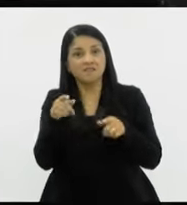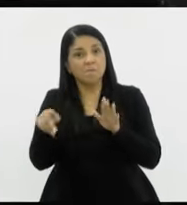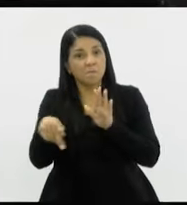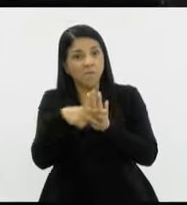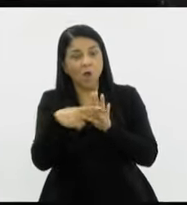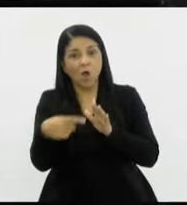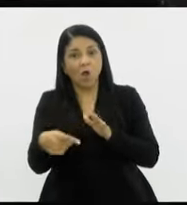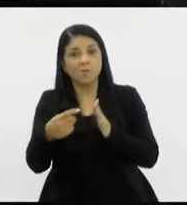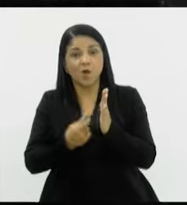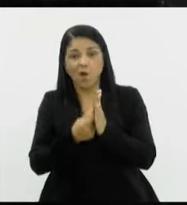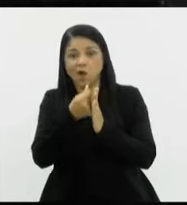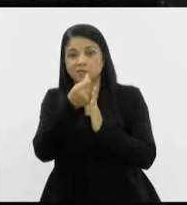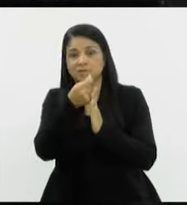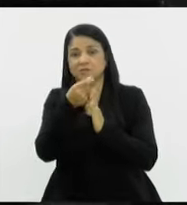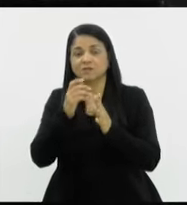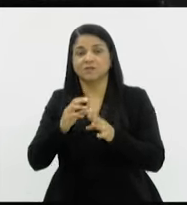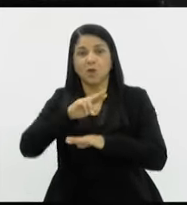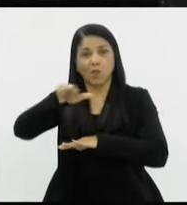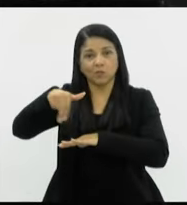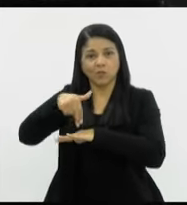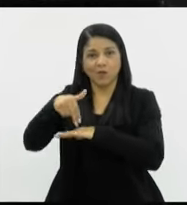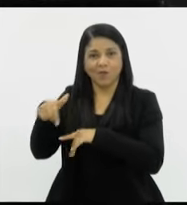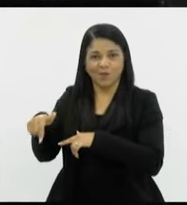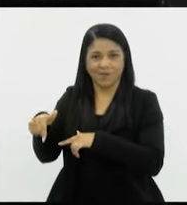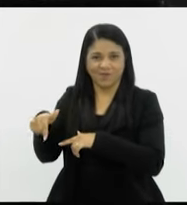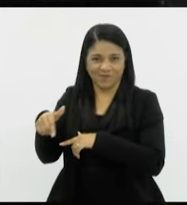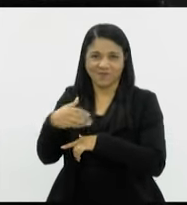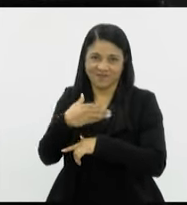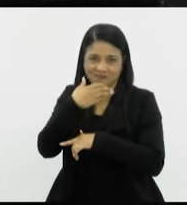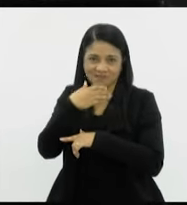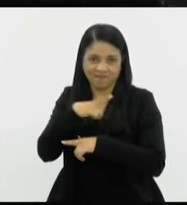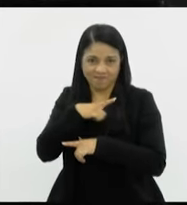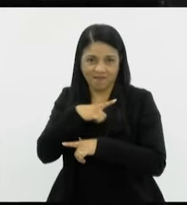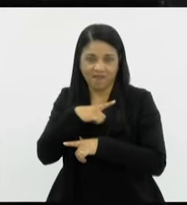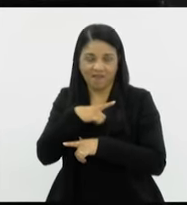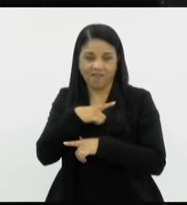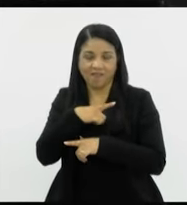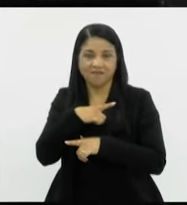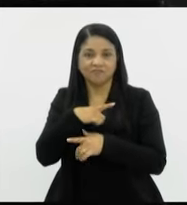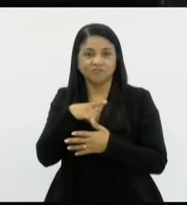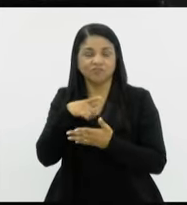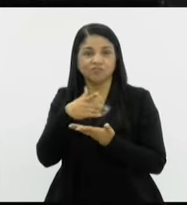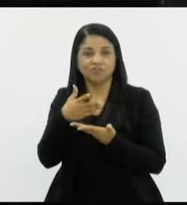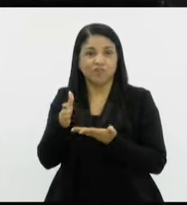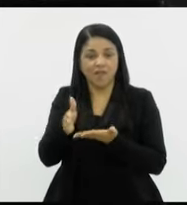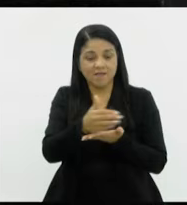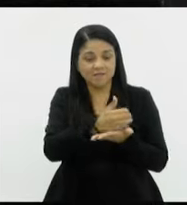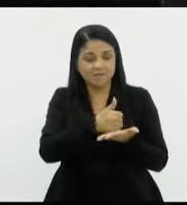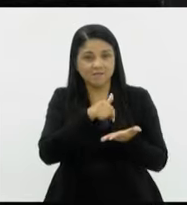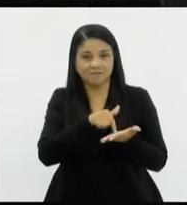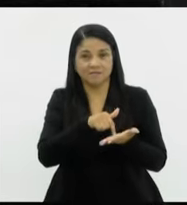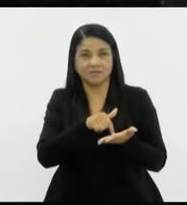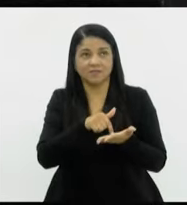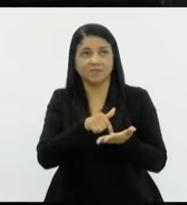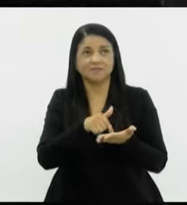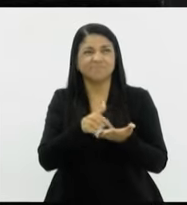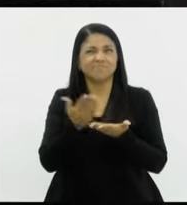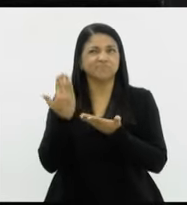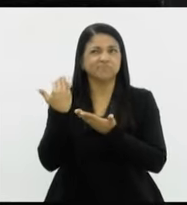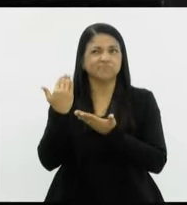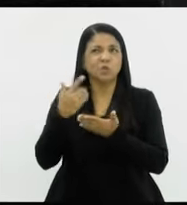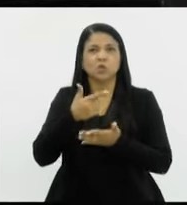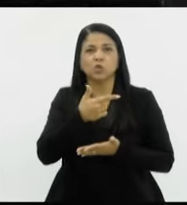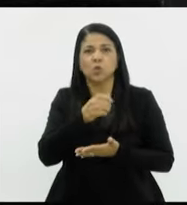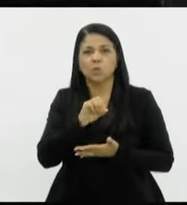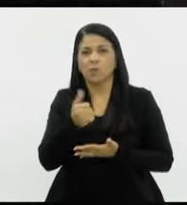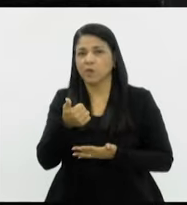na própria orçamento da União, que vem nessa crise de receita, de arrecadação, vem desde 2015.